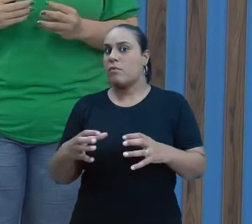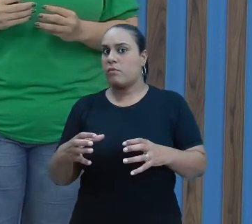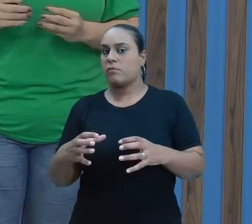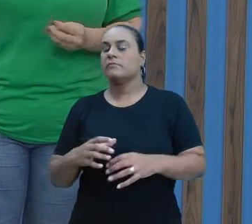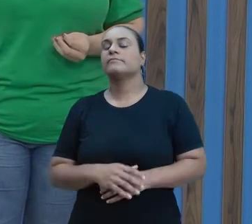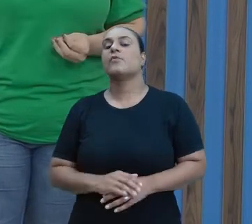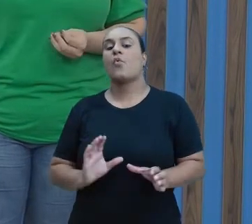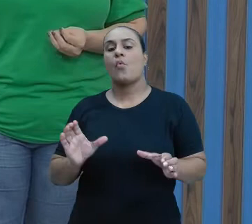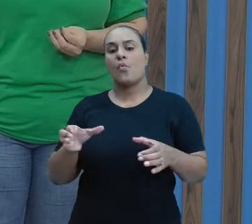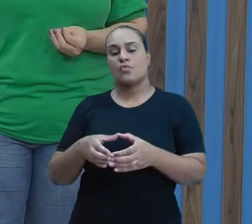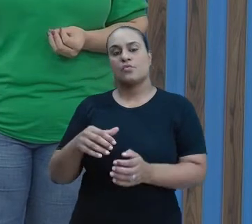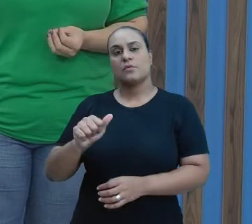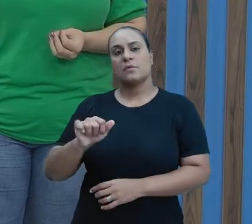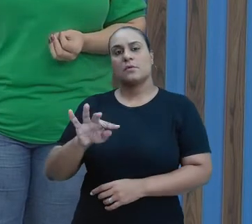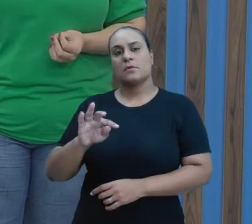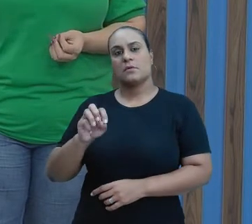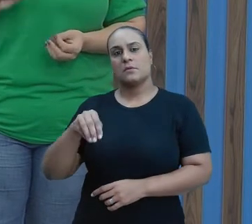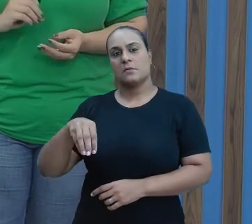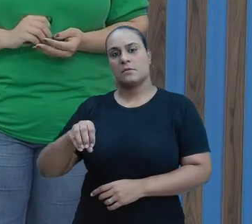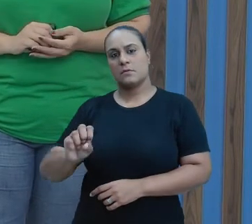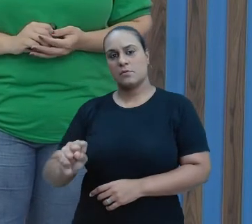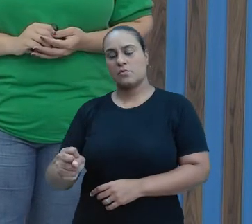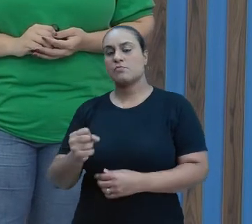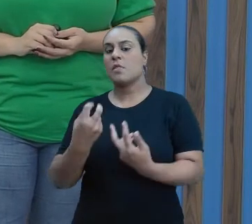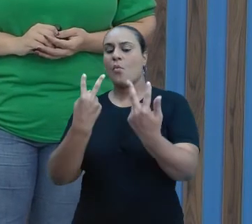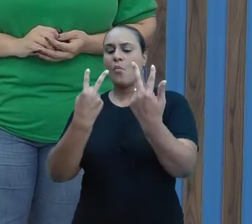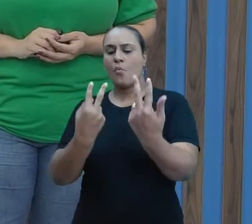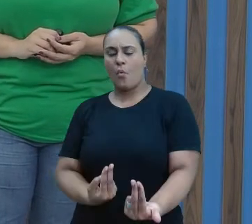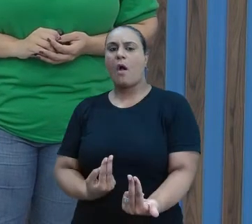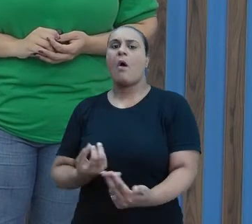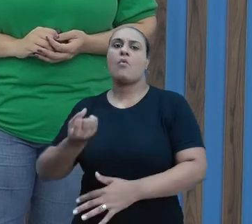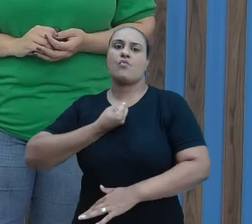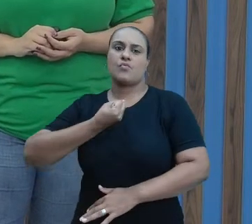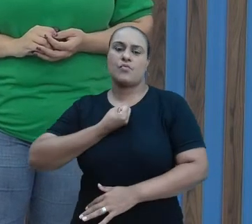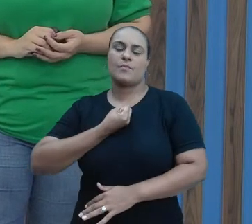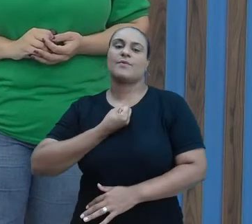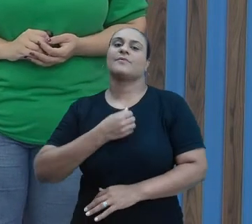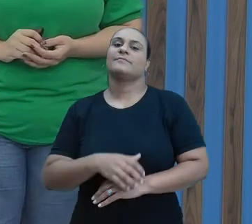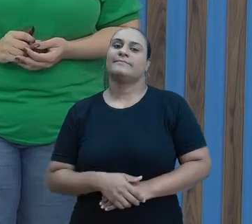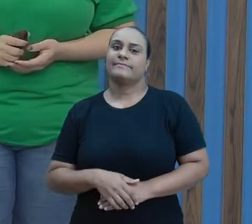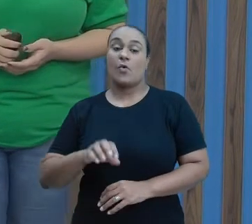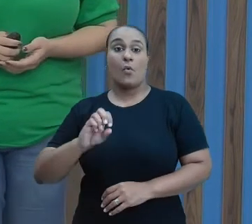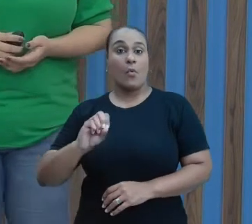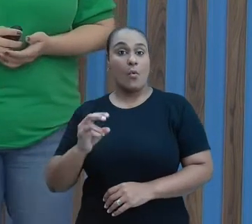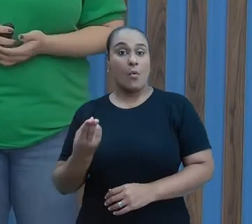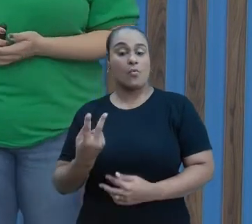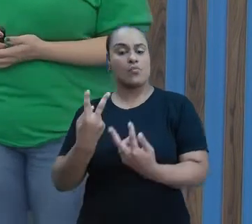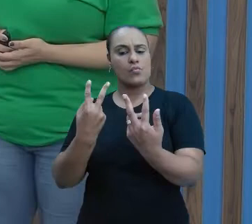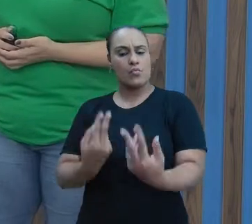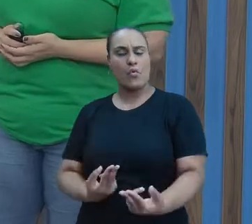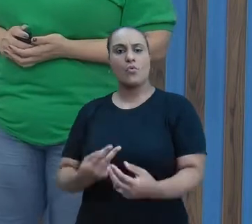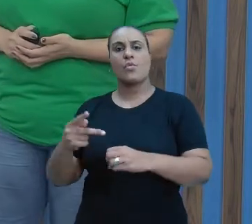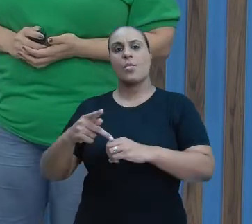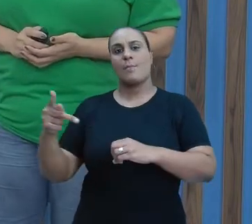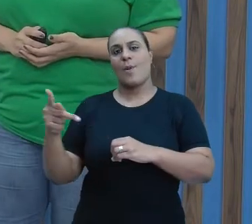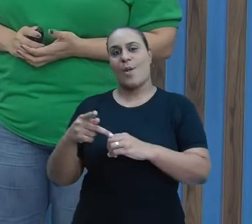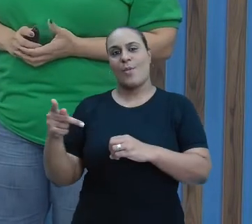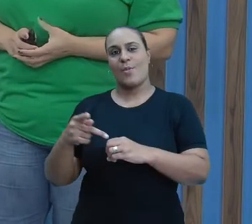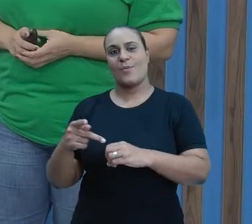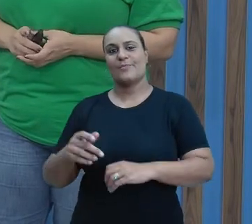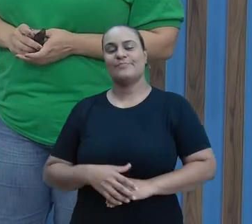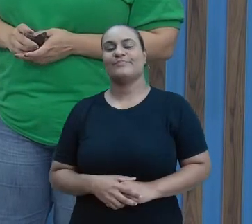de átomos que apresentam o mesmo número atômico ou número de prótons. Pronto, vamos